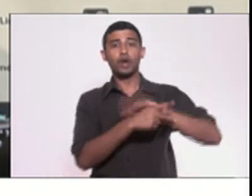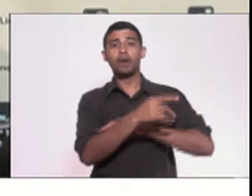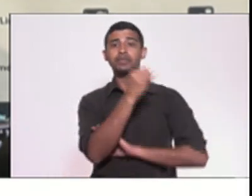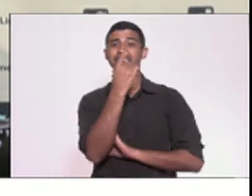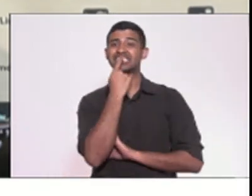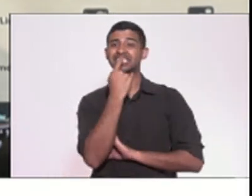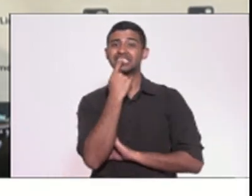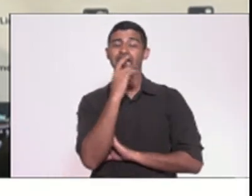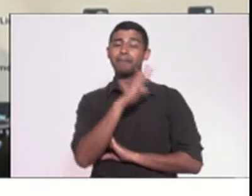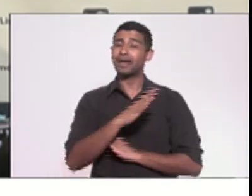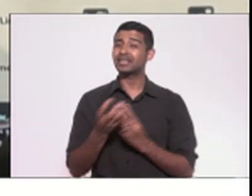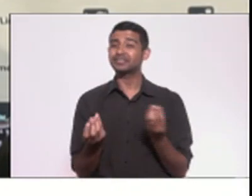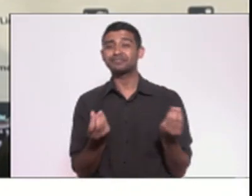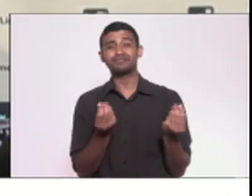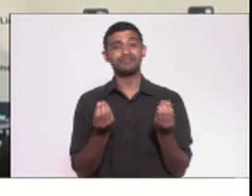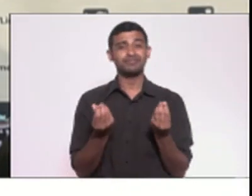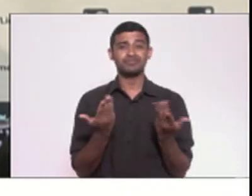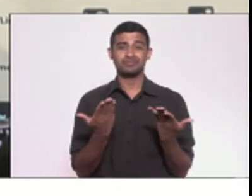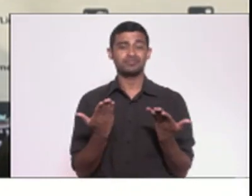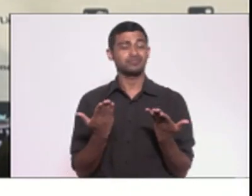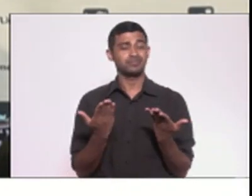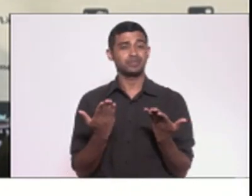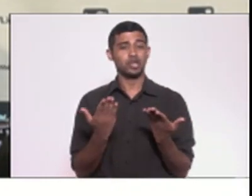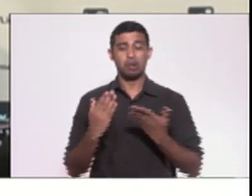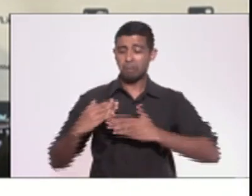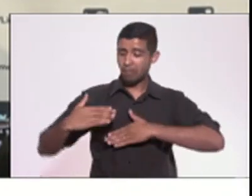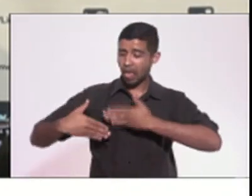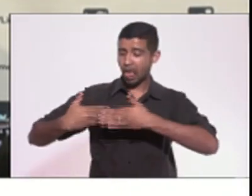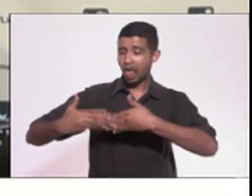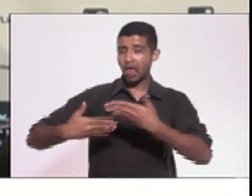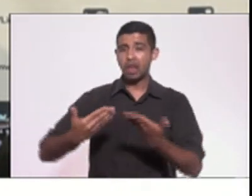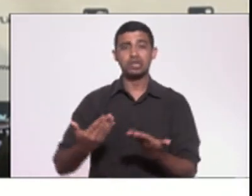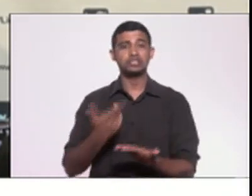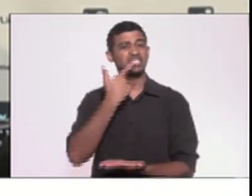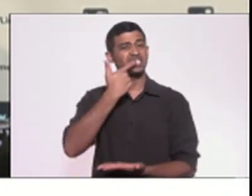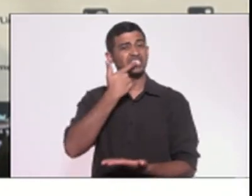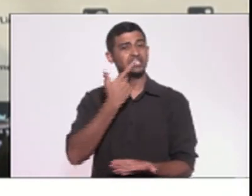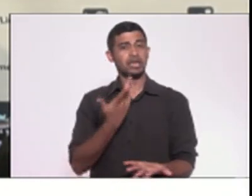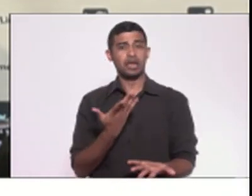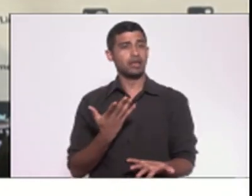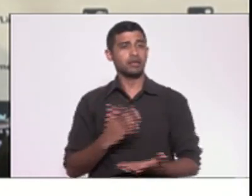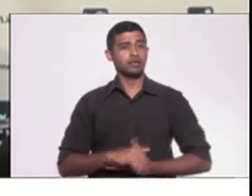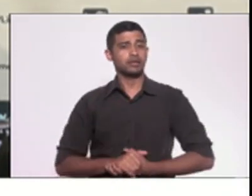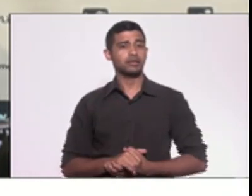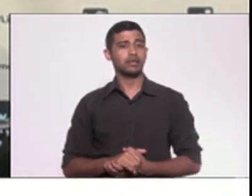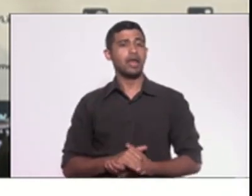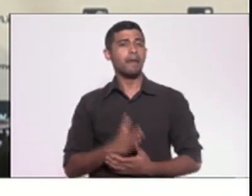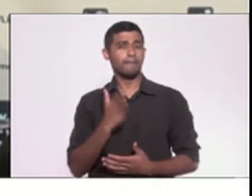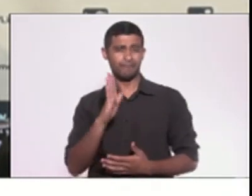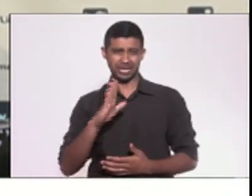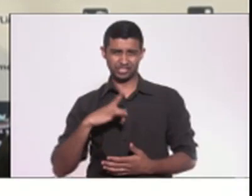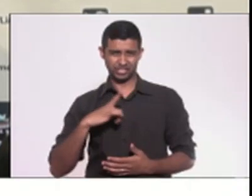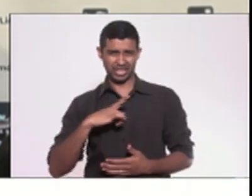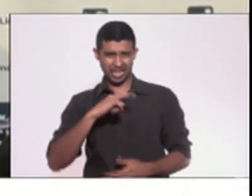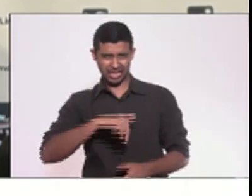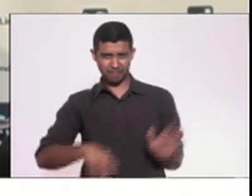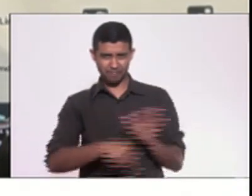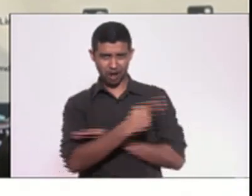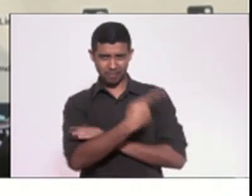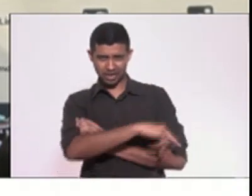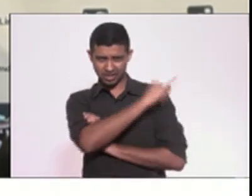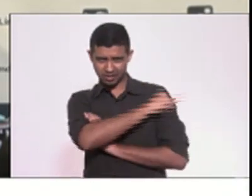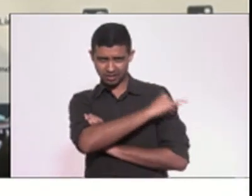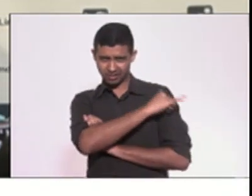sua informalidade, aqui se gera plástico, mas não se tem os números da reciclabilidade dos plásticos aqui no nosso estado.